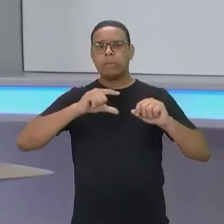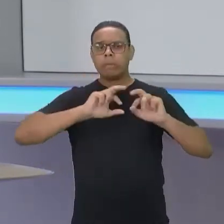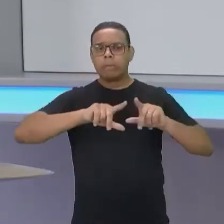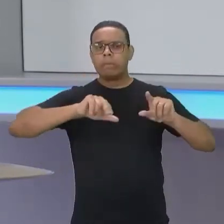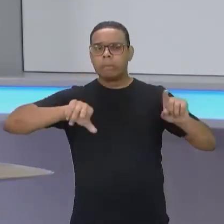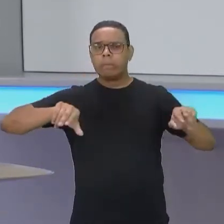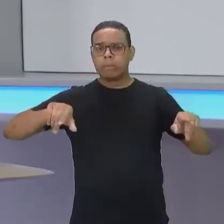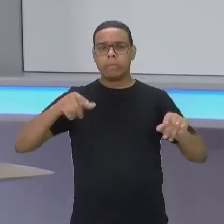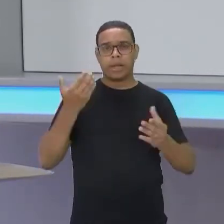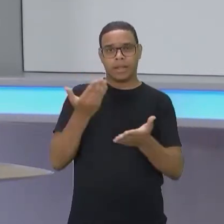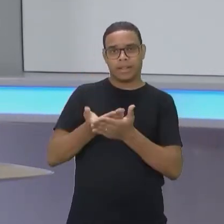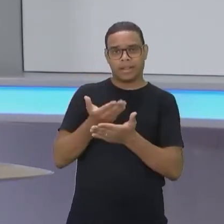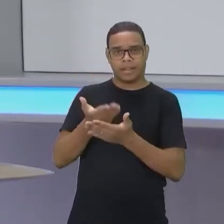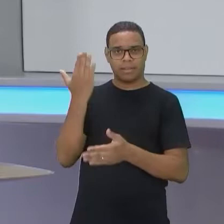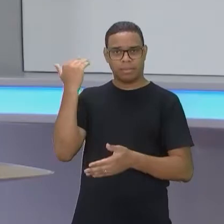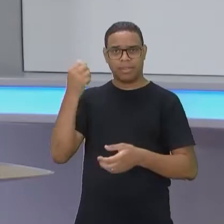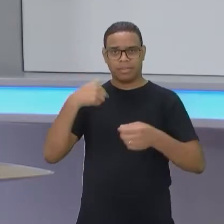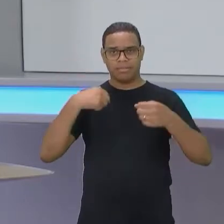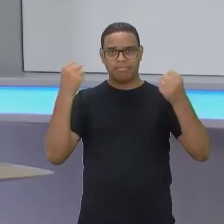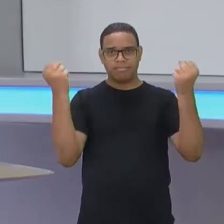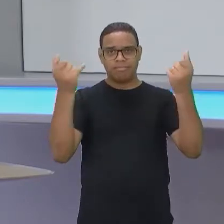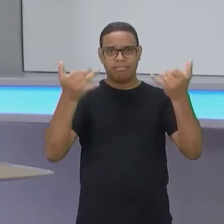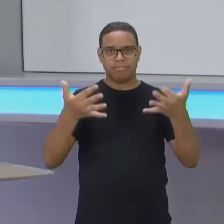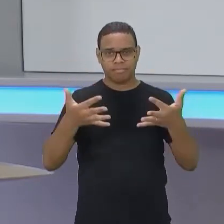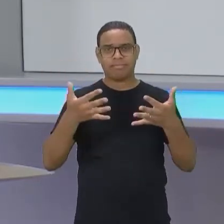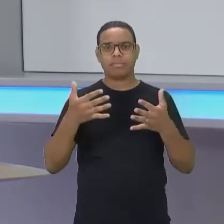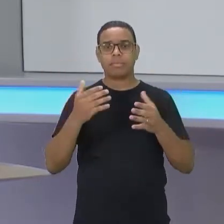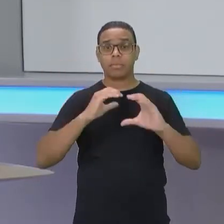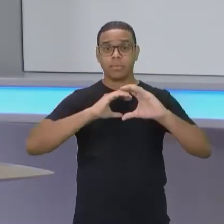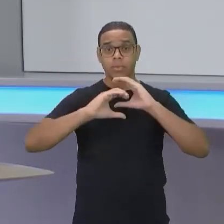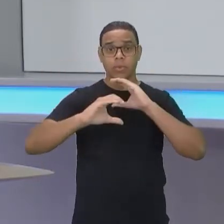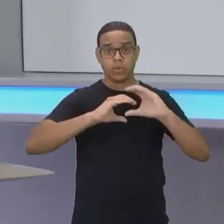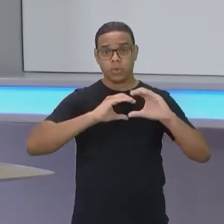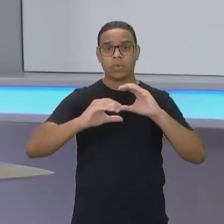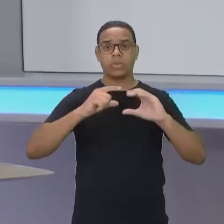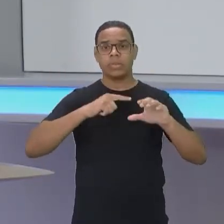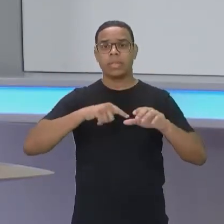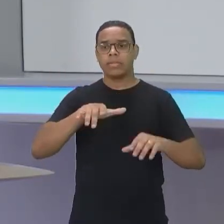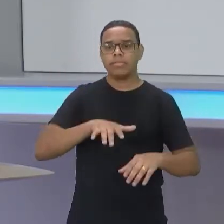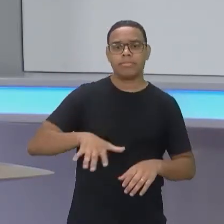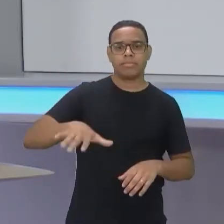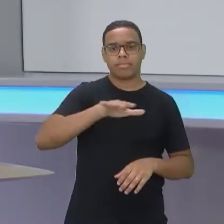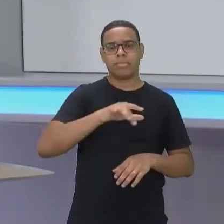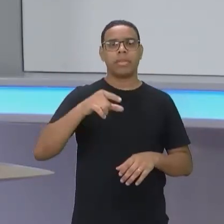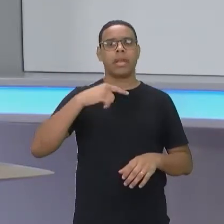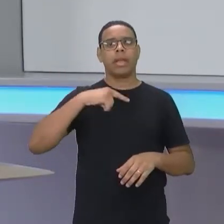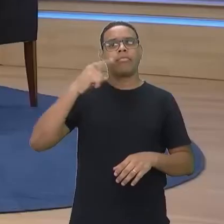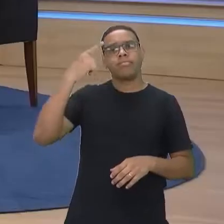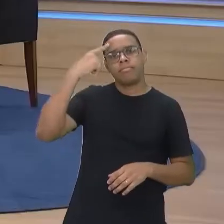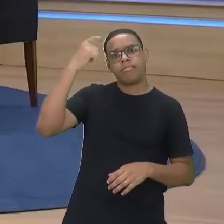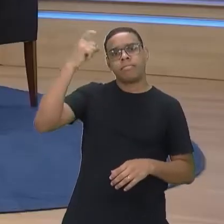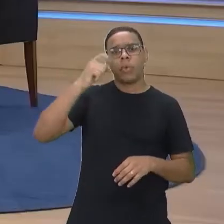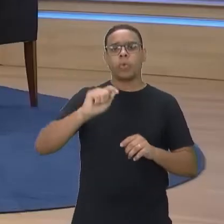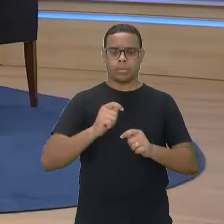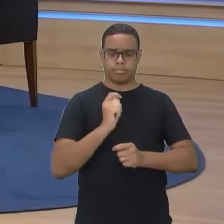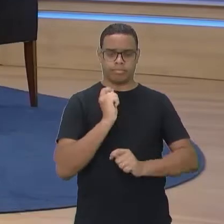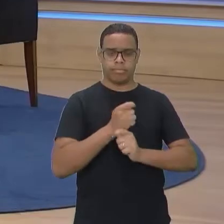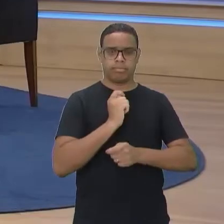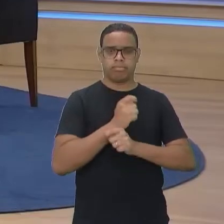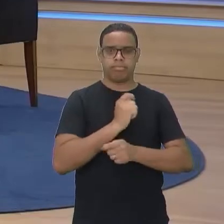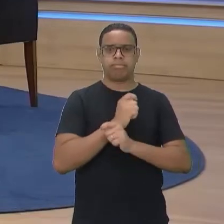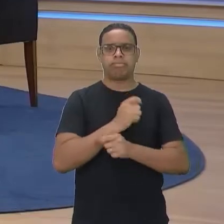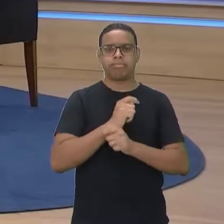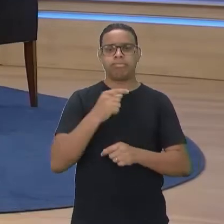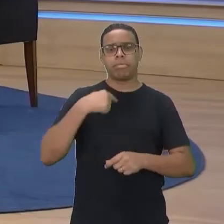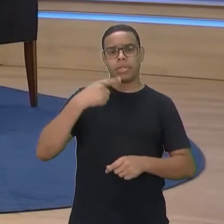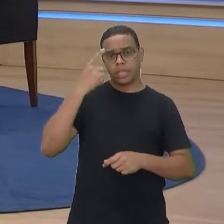nas aulas anteriores, através do puro meio, né? Então eu peguei um meio aqui que é a bateria.